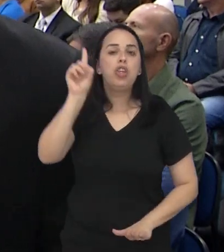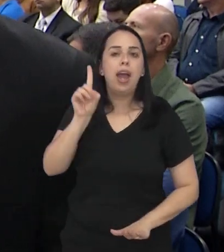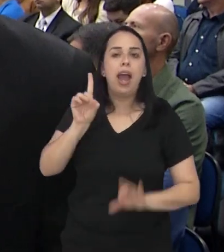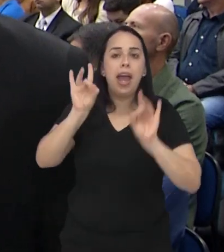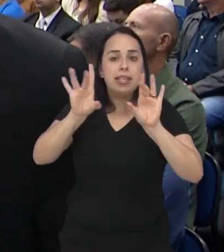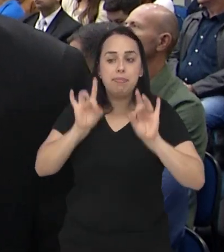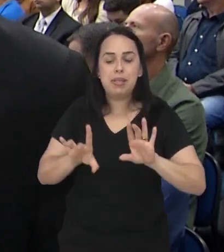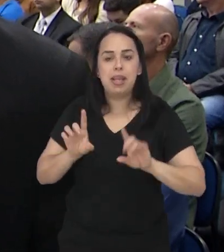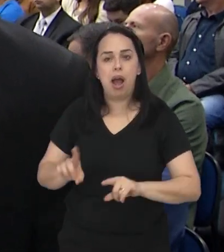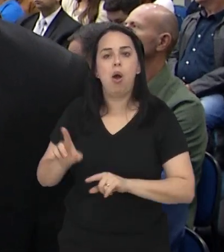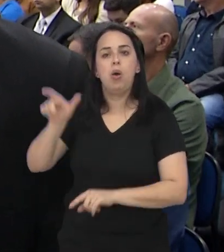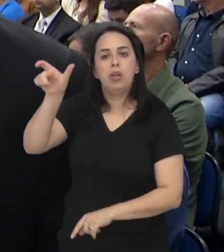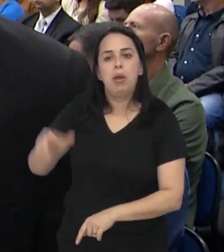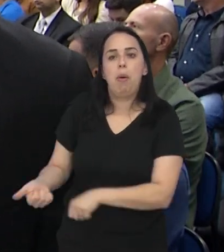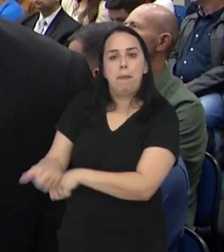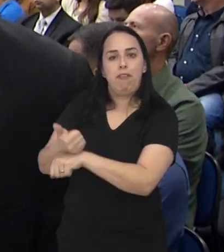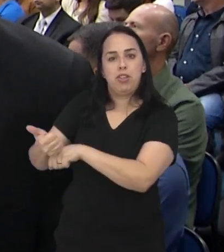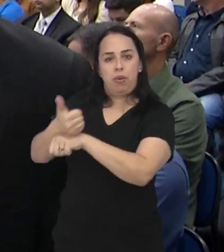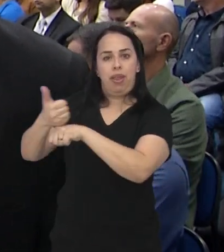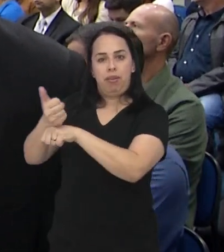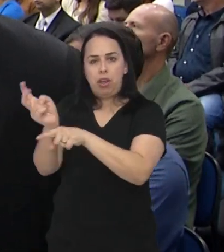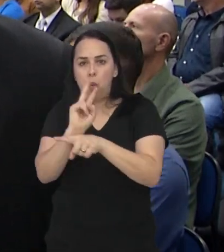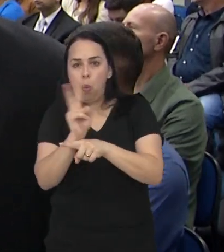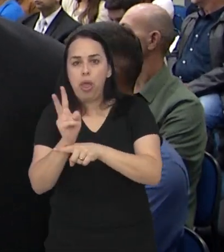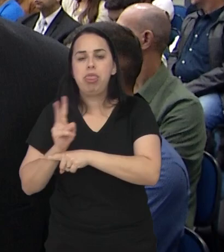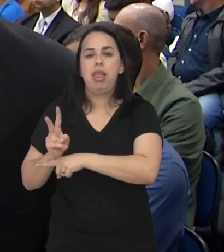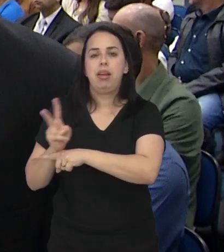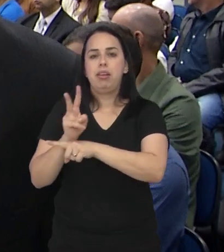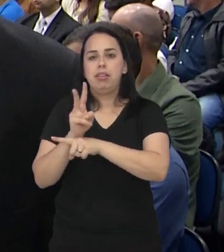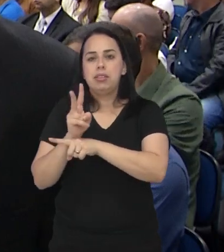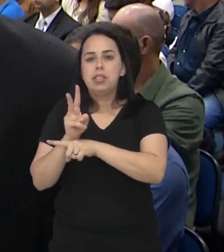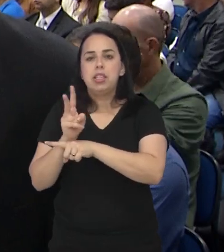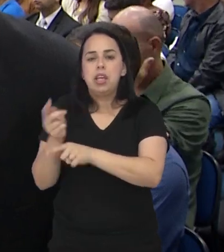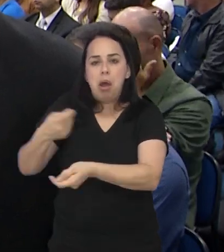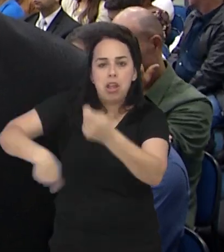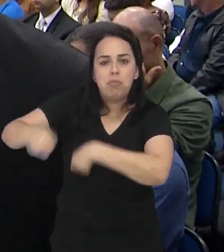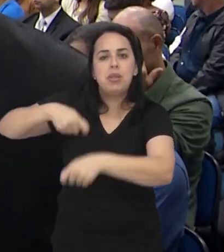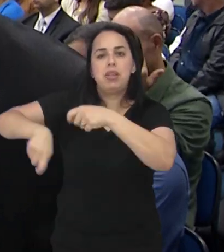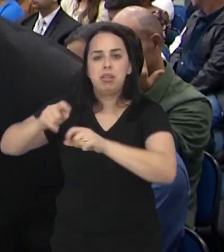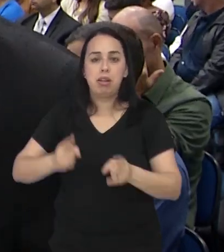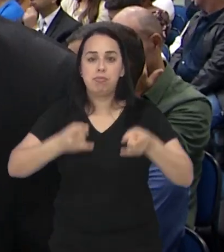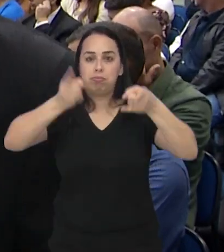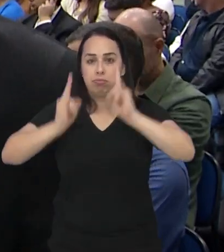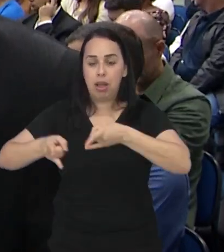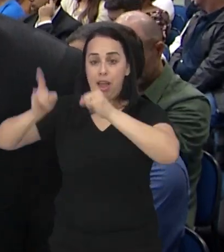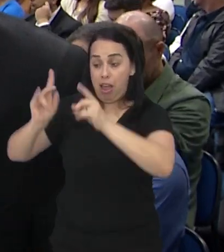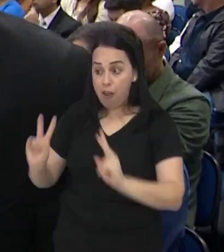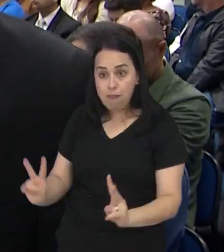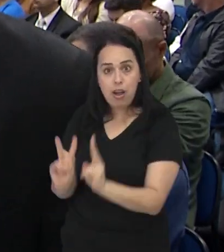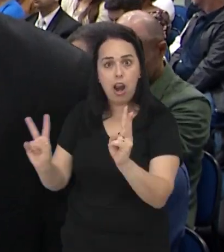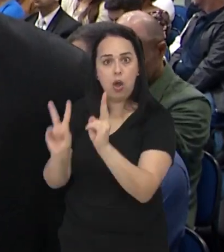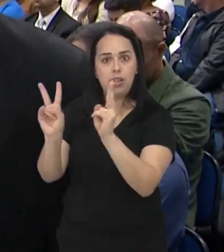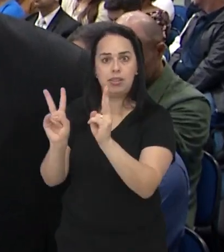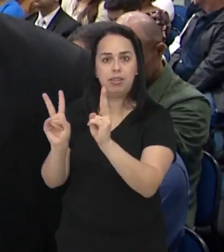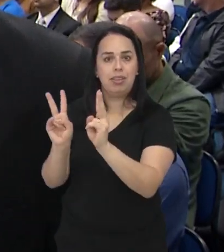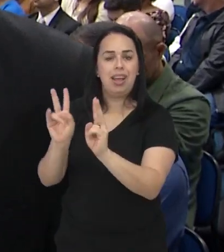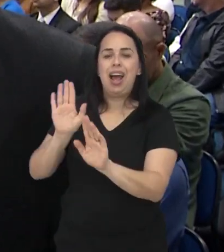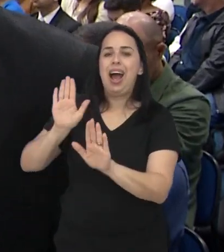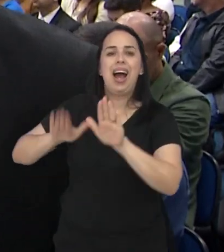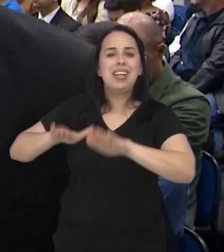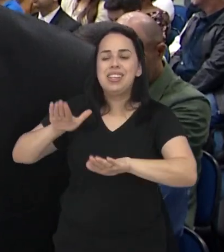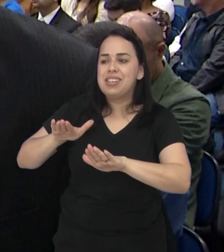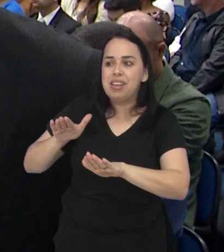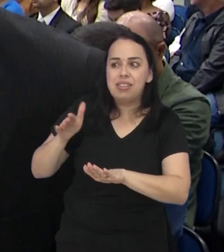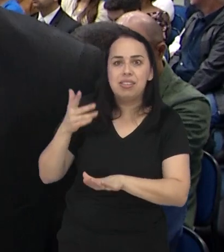que institui o Dia do Síndico Condominial. Então, é valorizar essa profissão, né, que muitas das